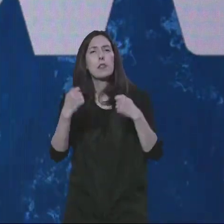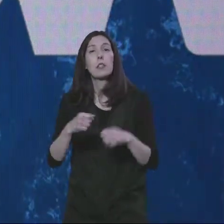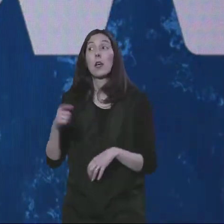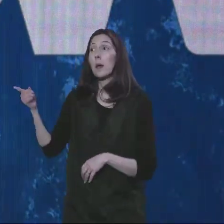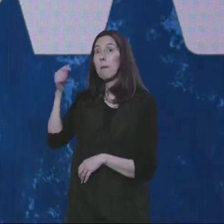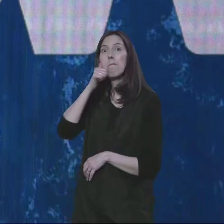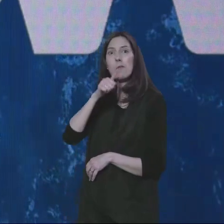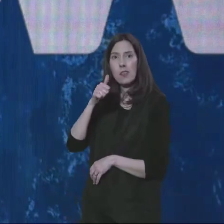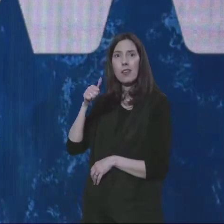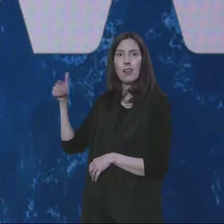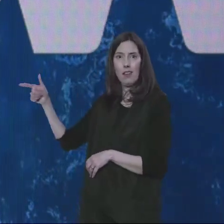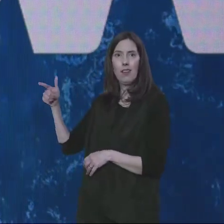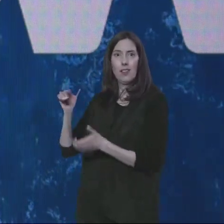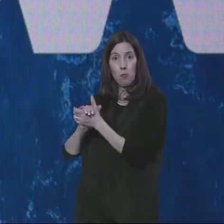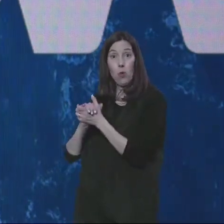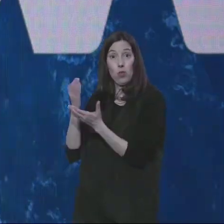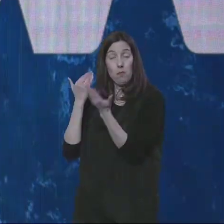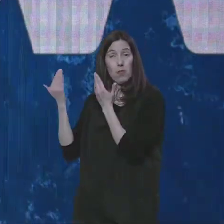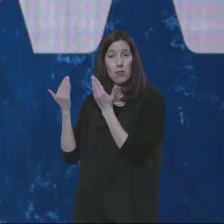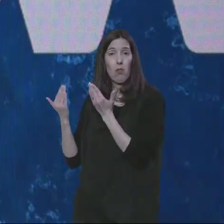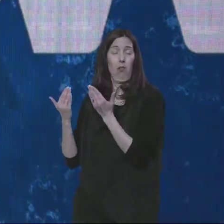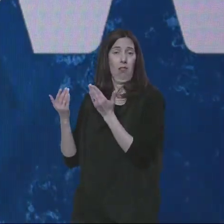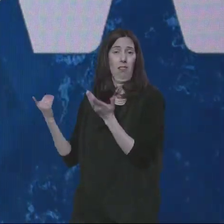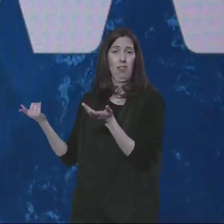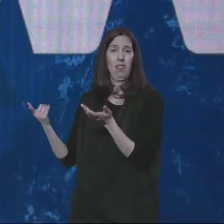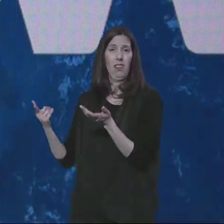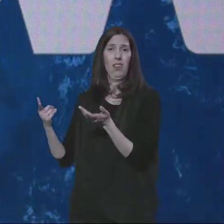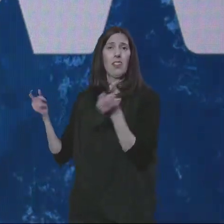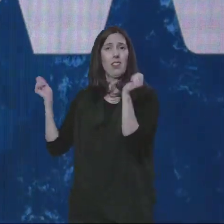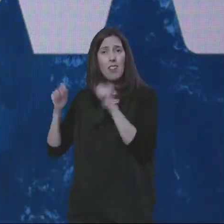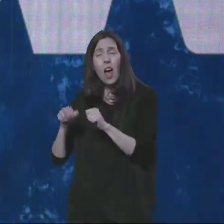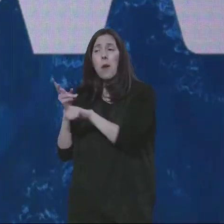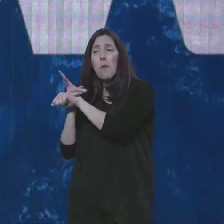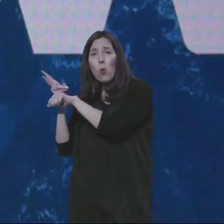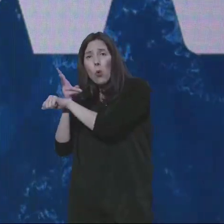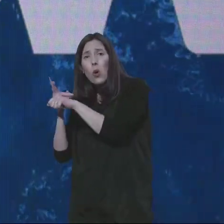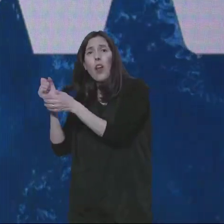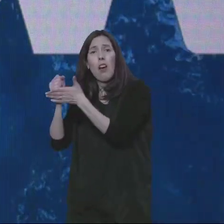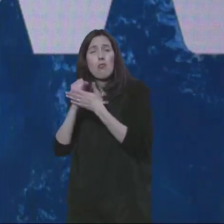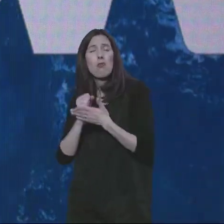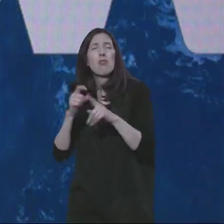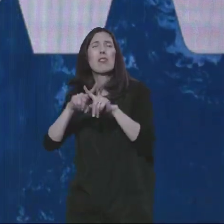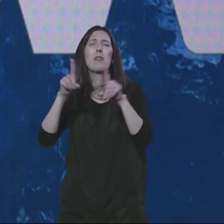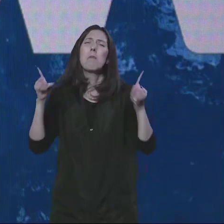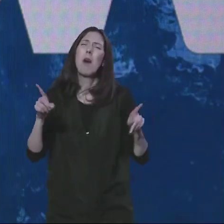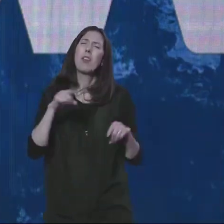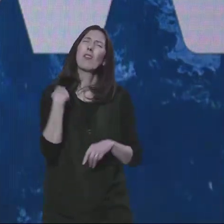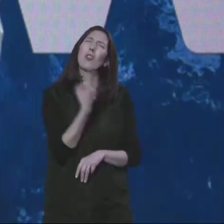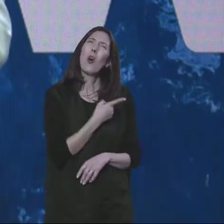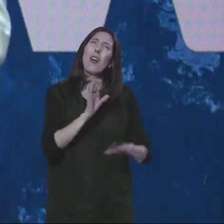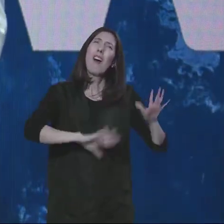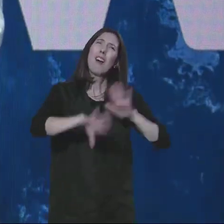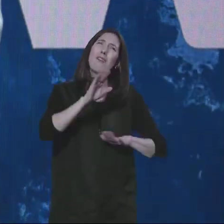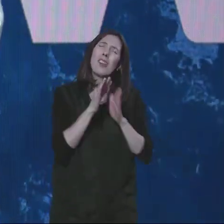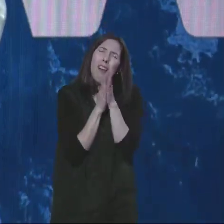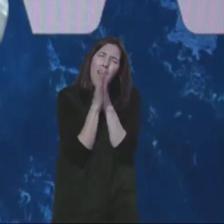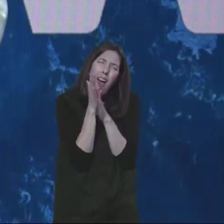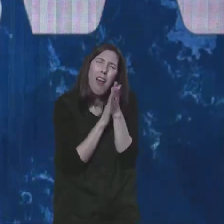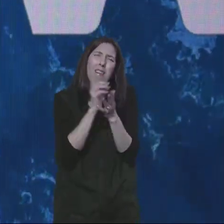psicóloga. O que eu estou querendo dizer é, talvez nós estejamos tão doentes, porque a gente está